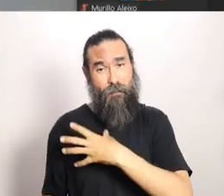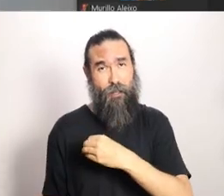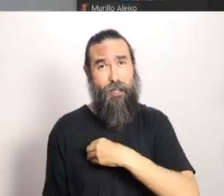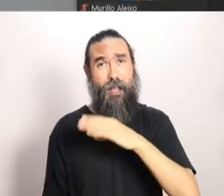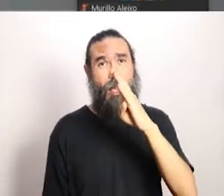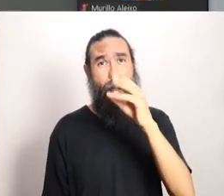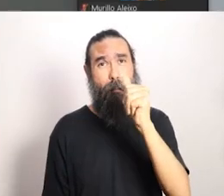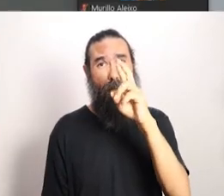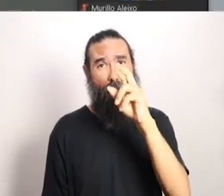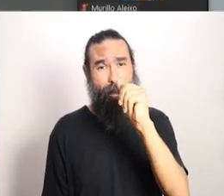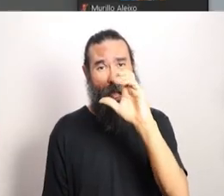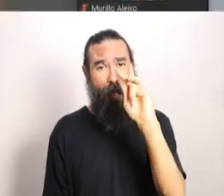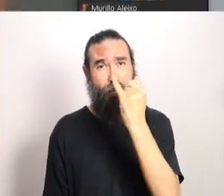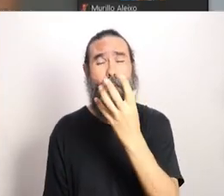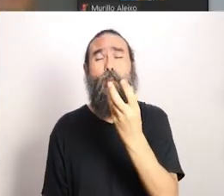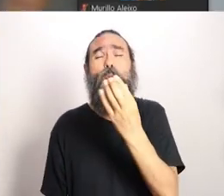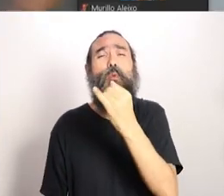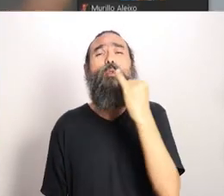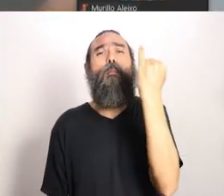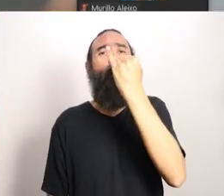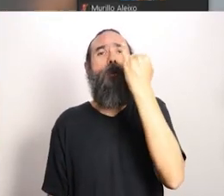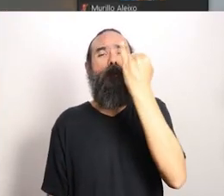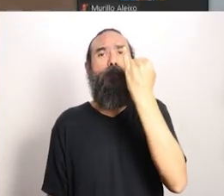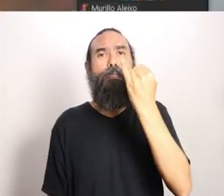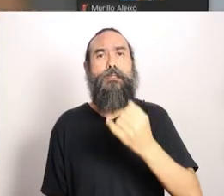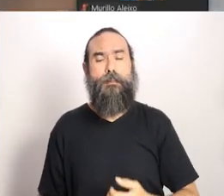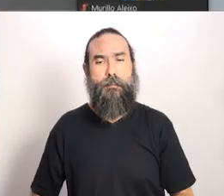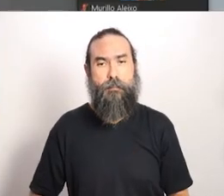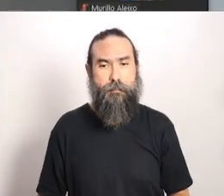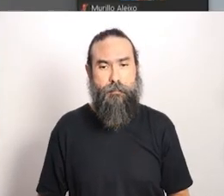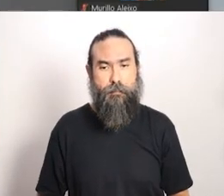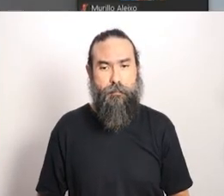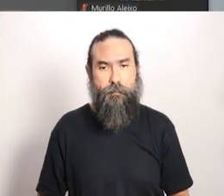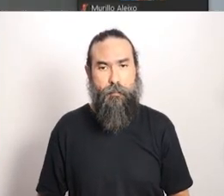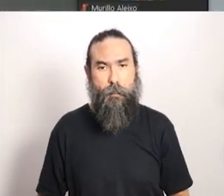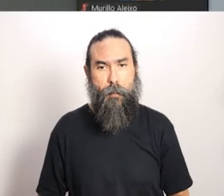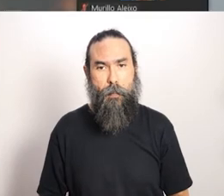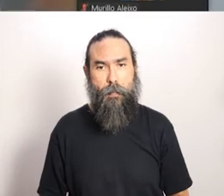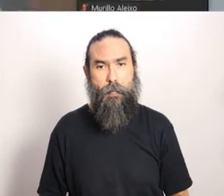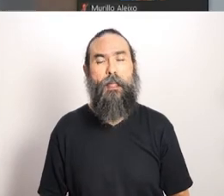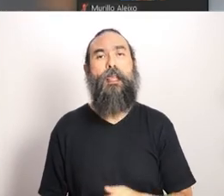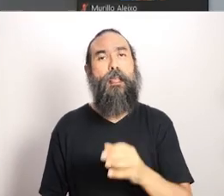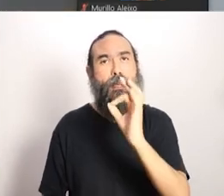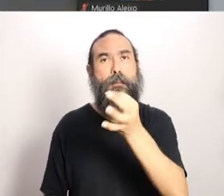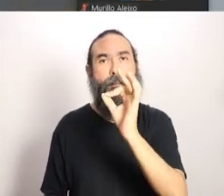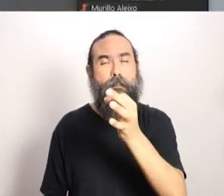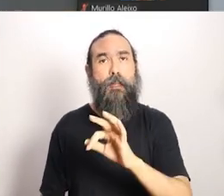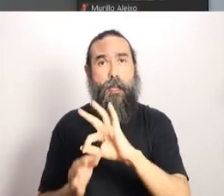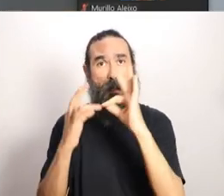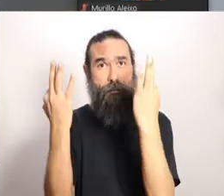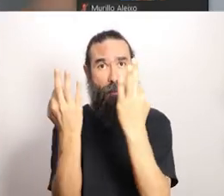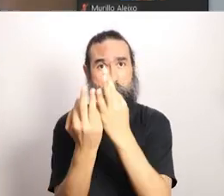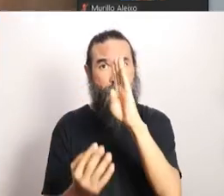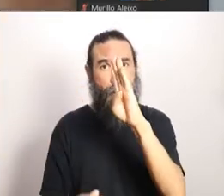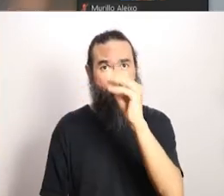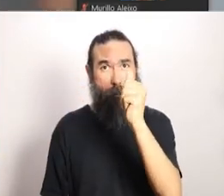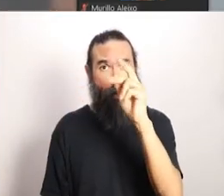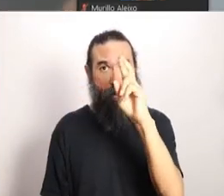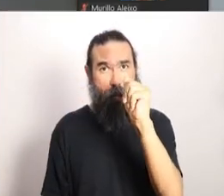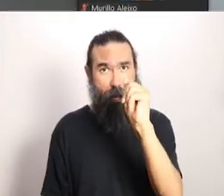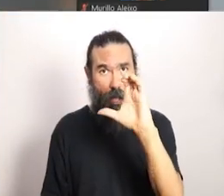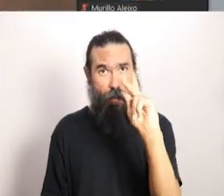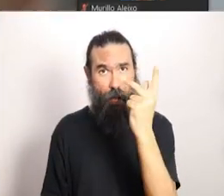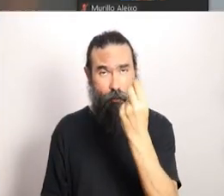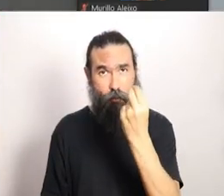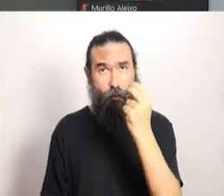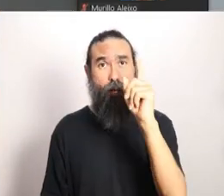assim, eu e acho... E elas, como você bem falou agora, desculpa fazer um parênteses, à, né? Vontade. As Baracho, elas